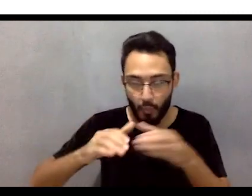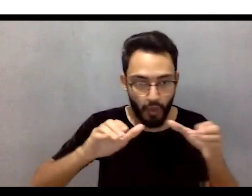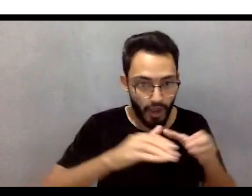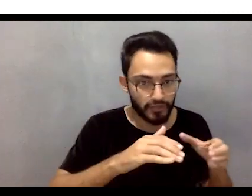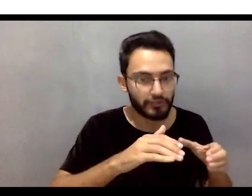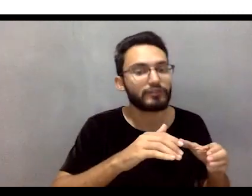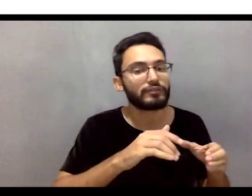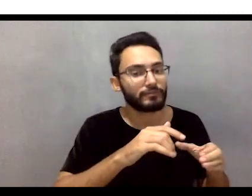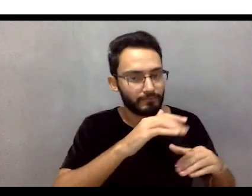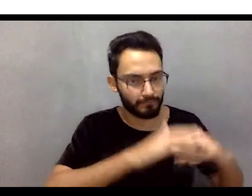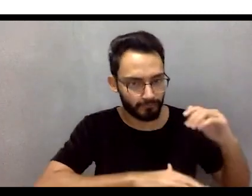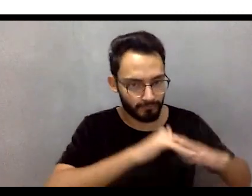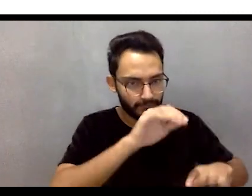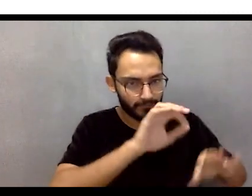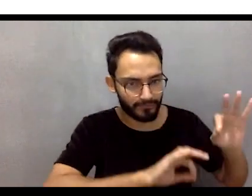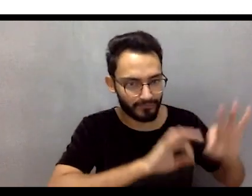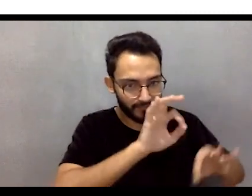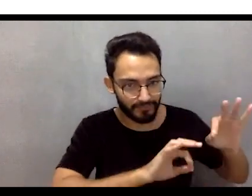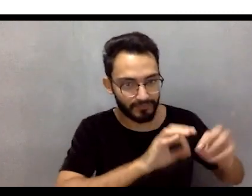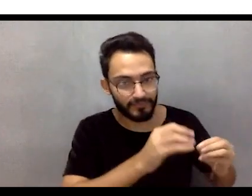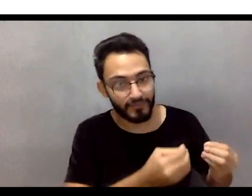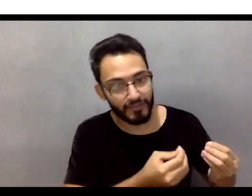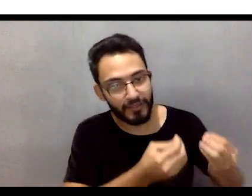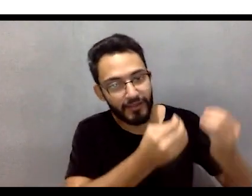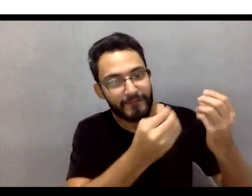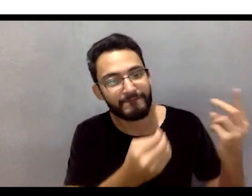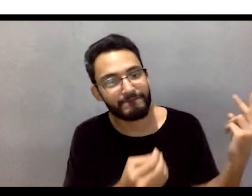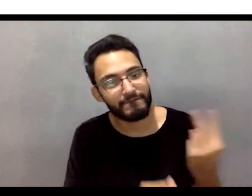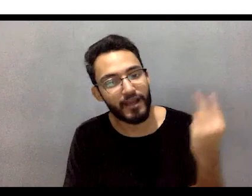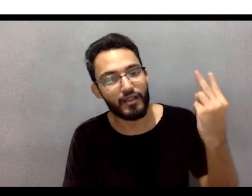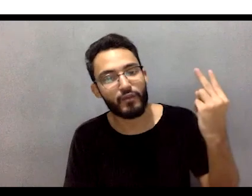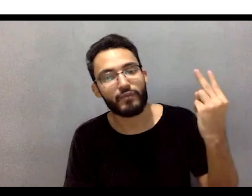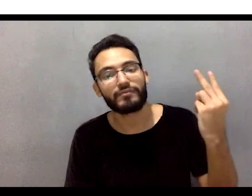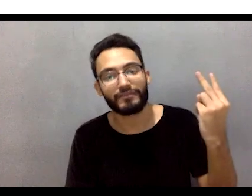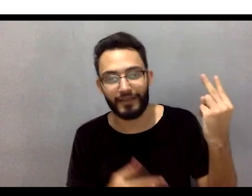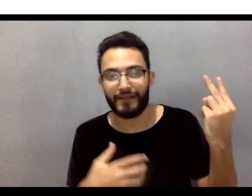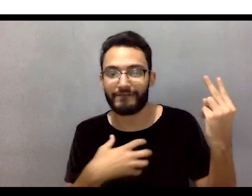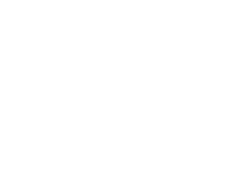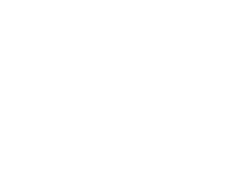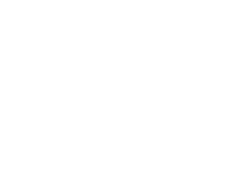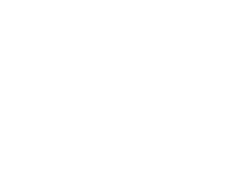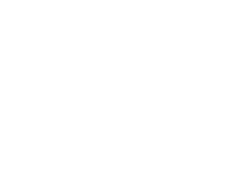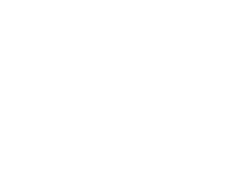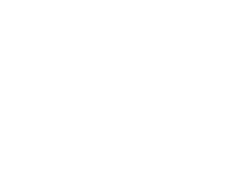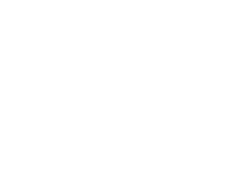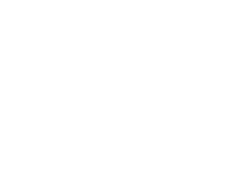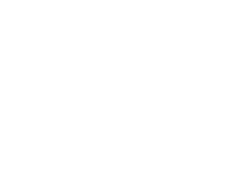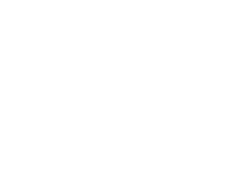entregando o que deve ser entregue e o que faz mais sentido para o nosso cliente.